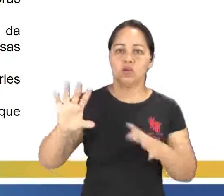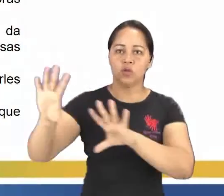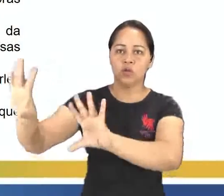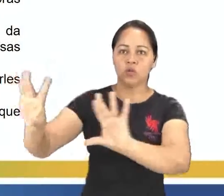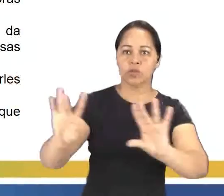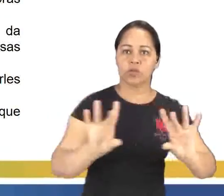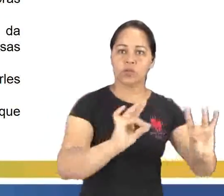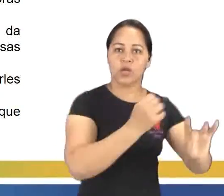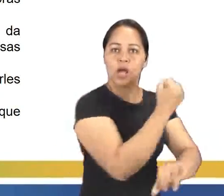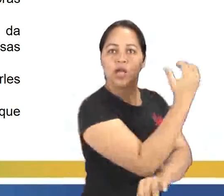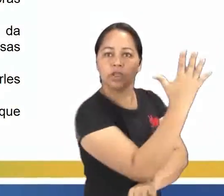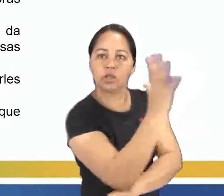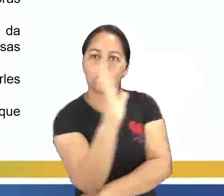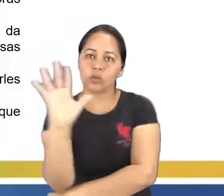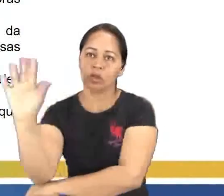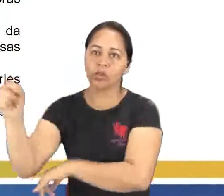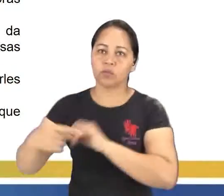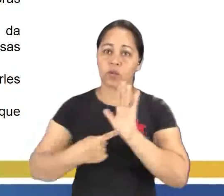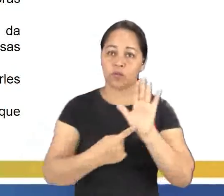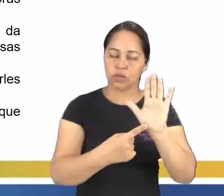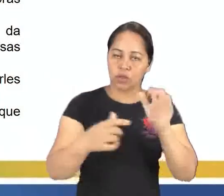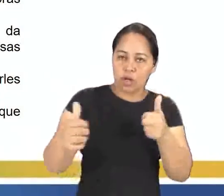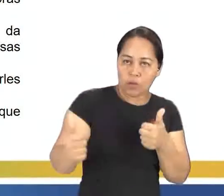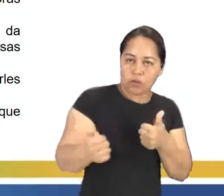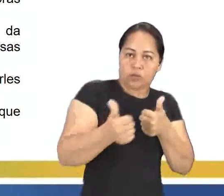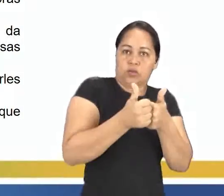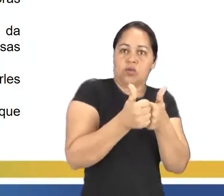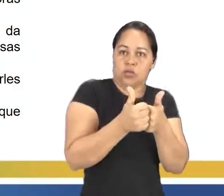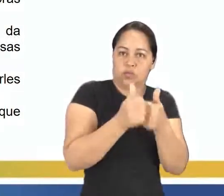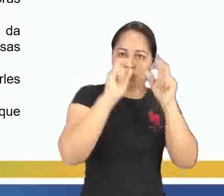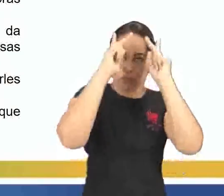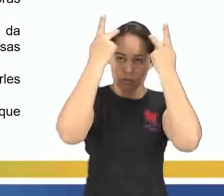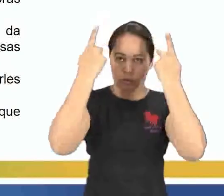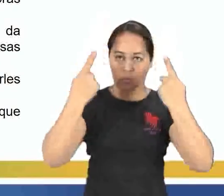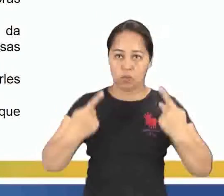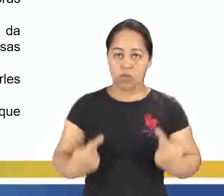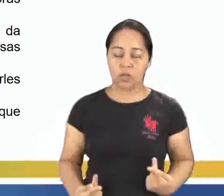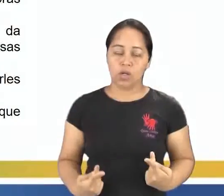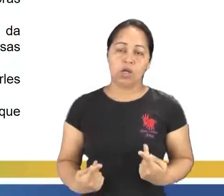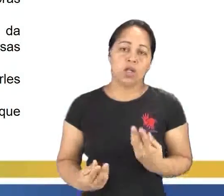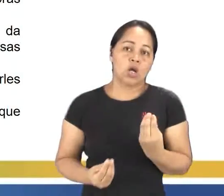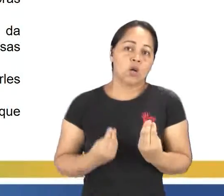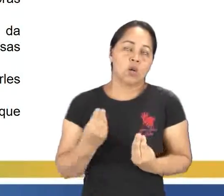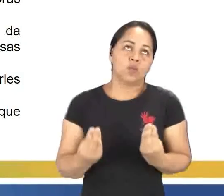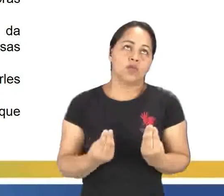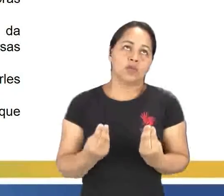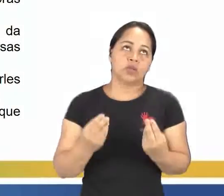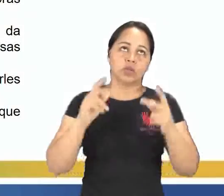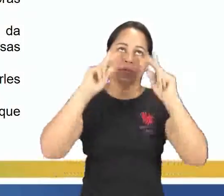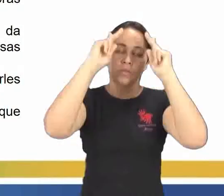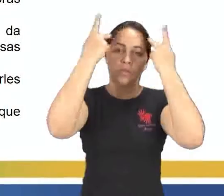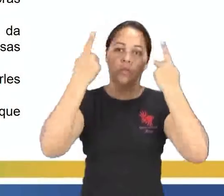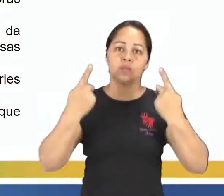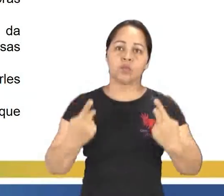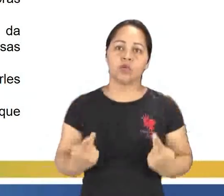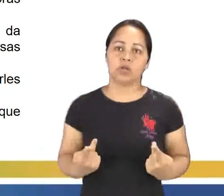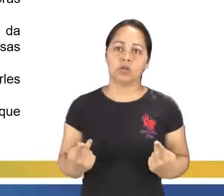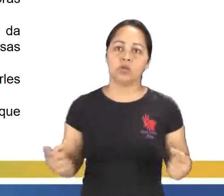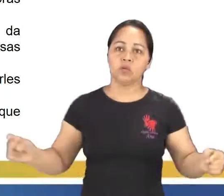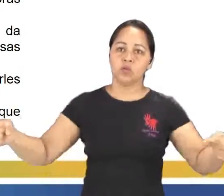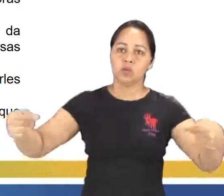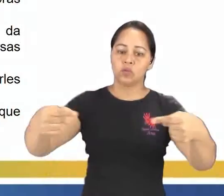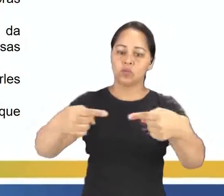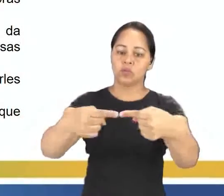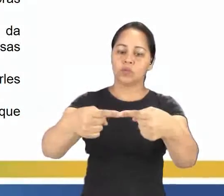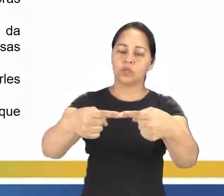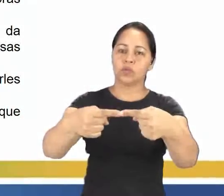maneira mais próxima do ser humano, até mesmo como se o ser humano fosse completar aquele